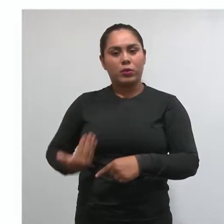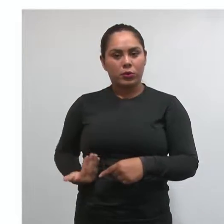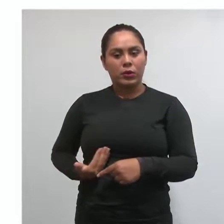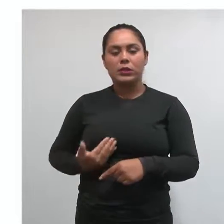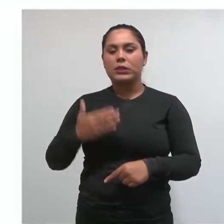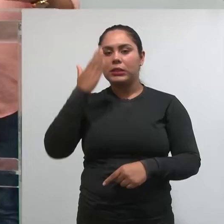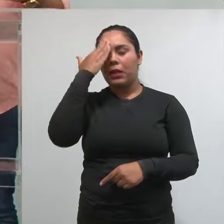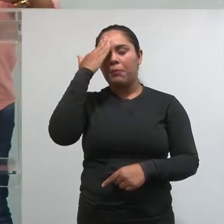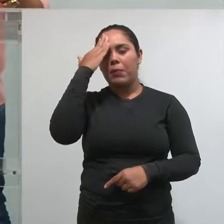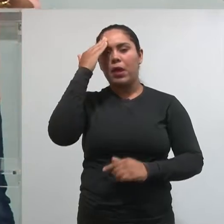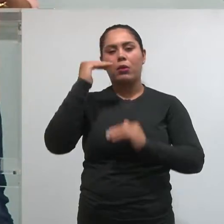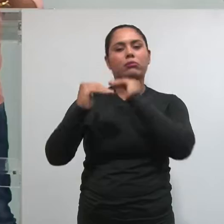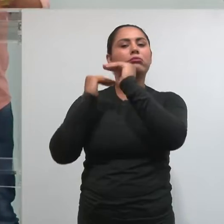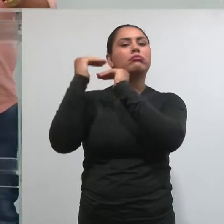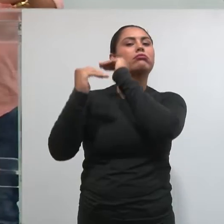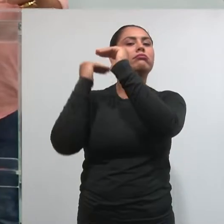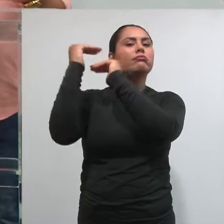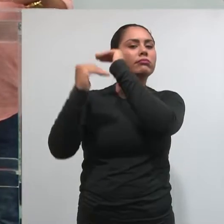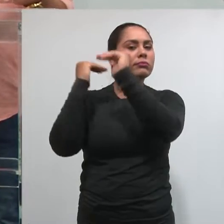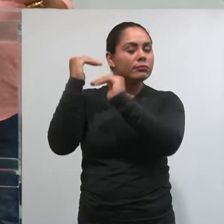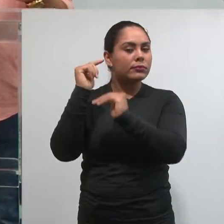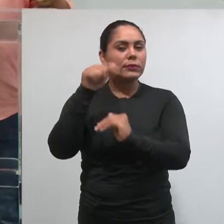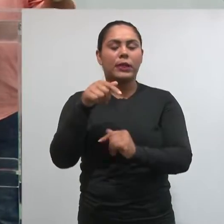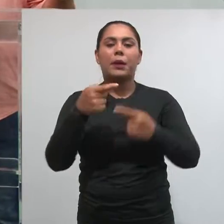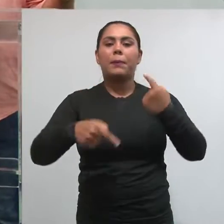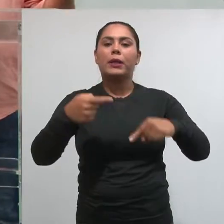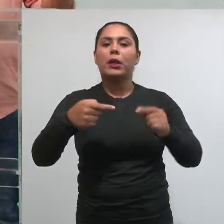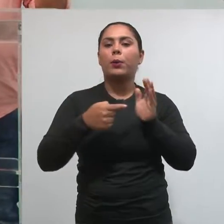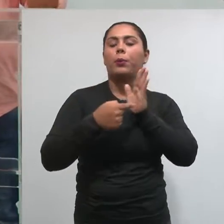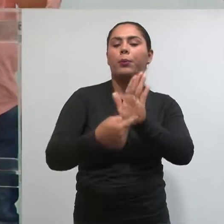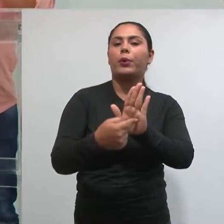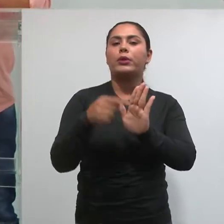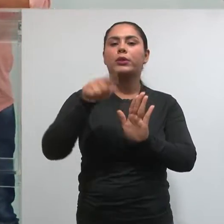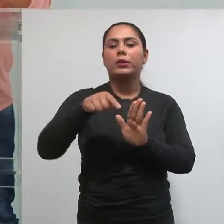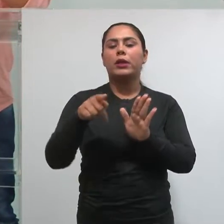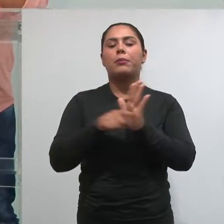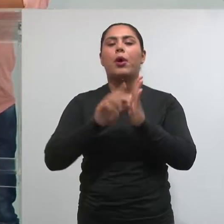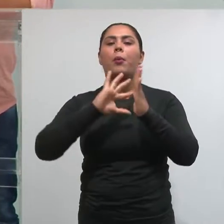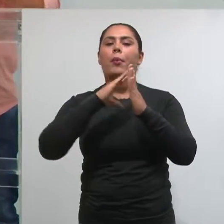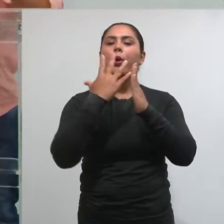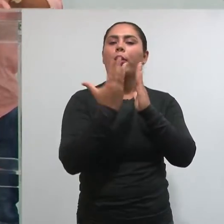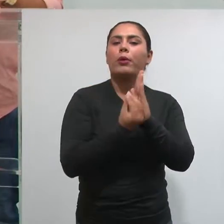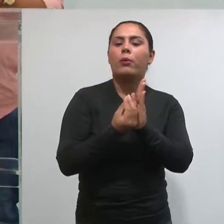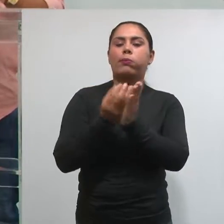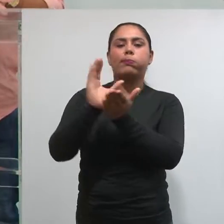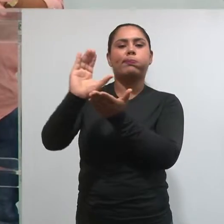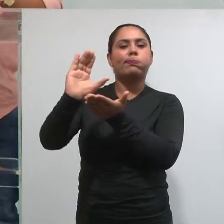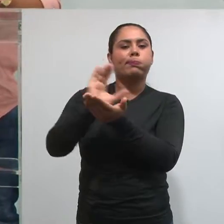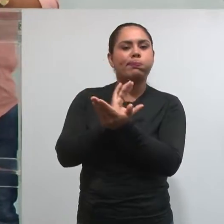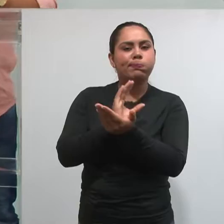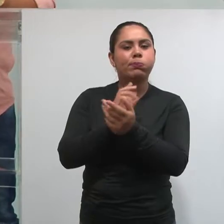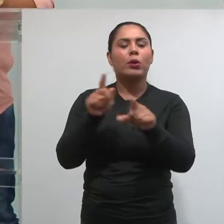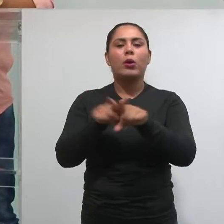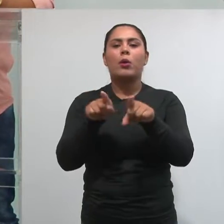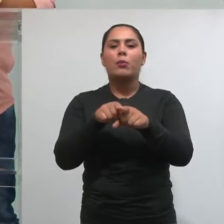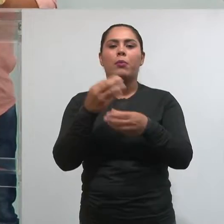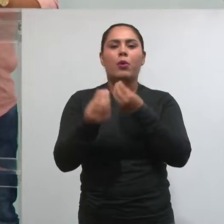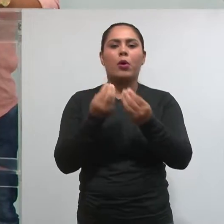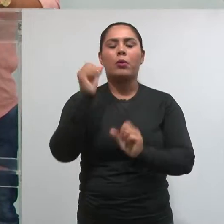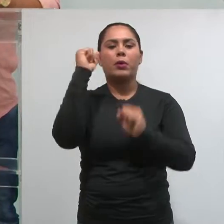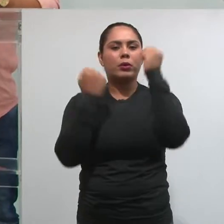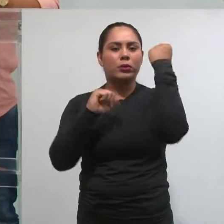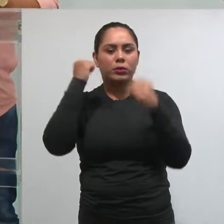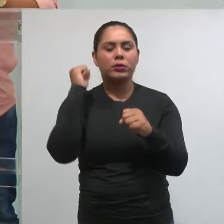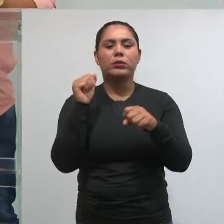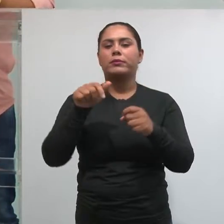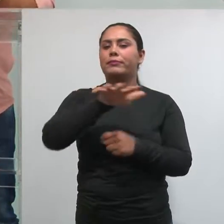desenvolvimento. Há exemplo de políticas, por exemplo, que trouxeram para a Amazônia investimentos de polo industrial, né, Zona